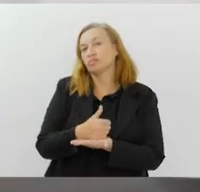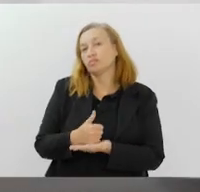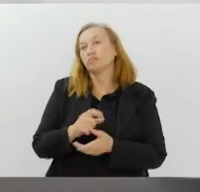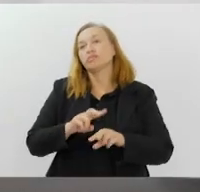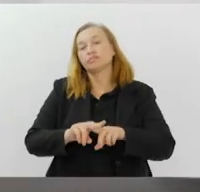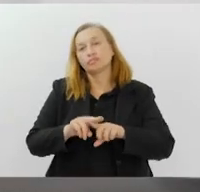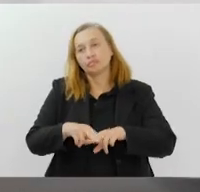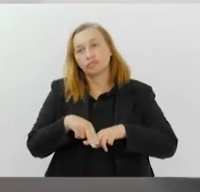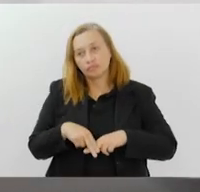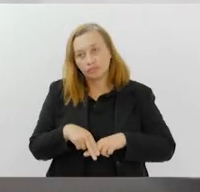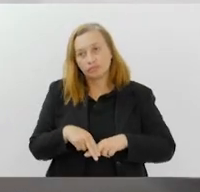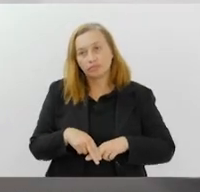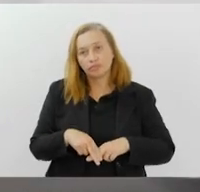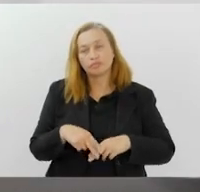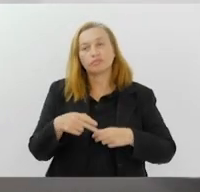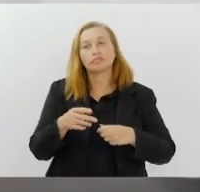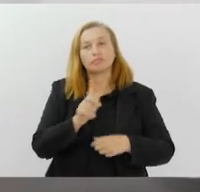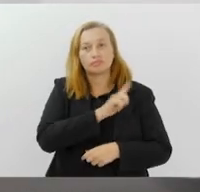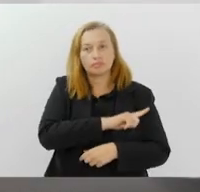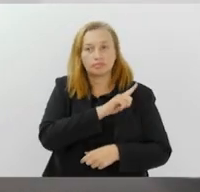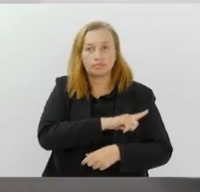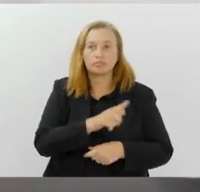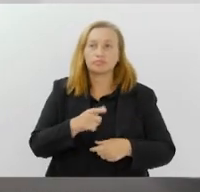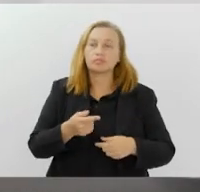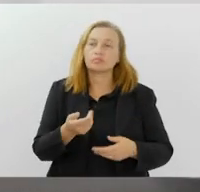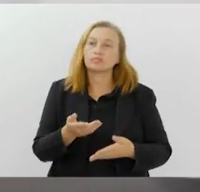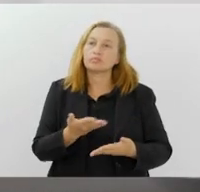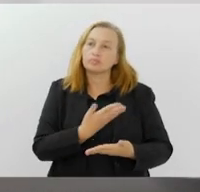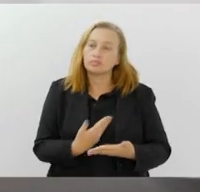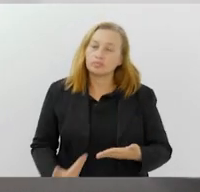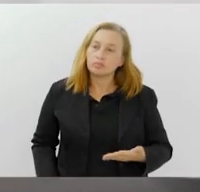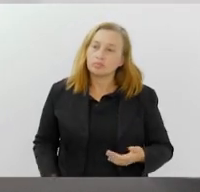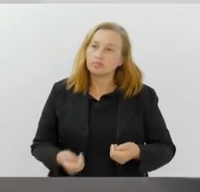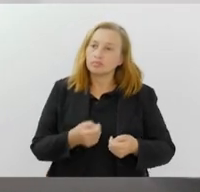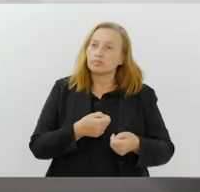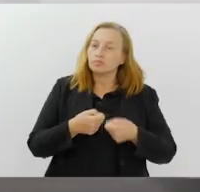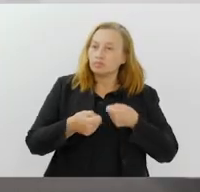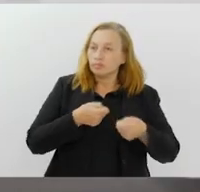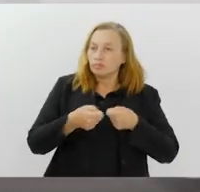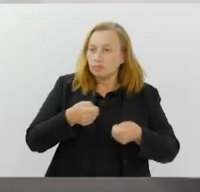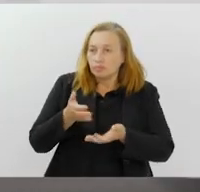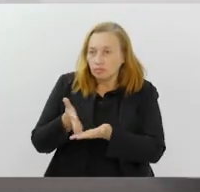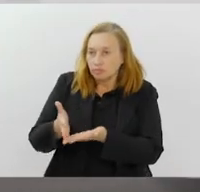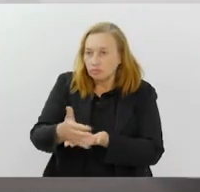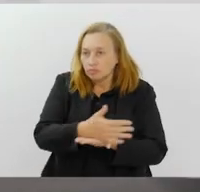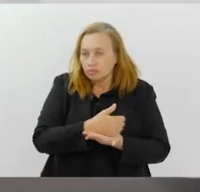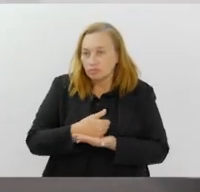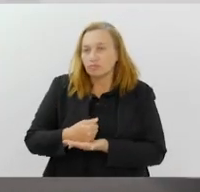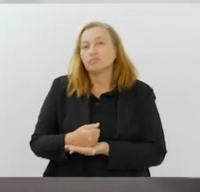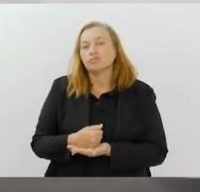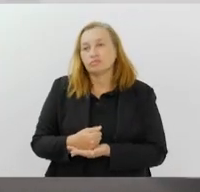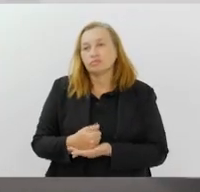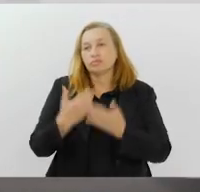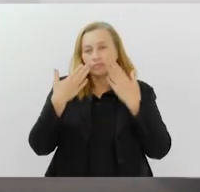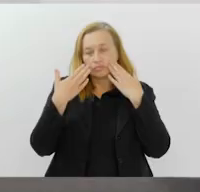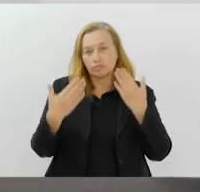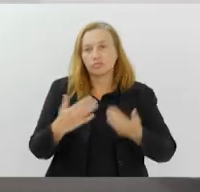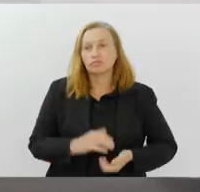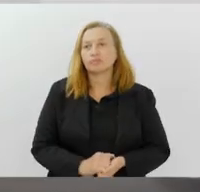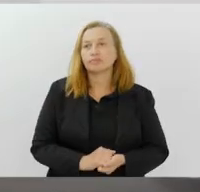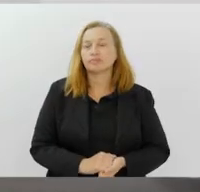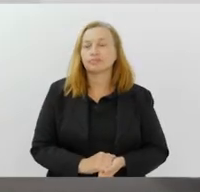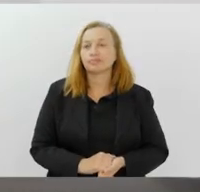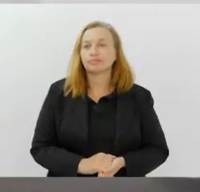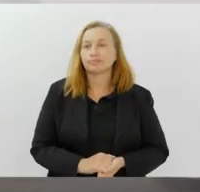a gestão e a governança dos dados é para nós né Pablo um elemento aqui de conciliação possível para apresentar se a